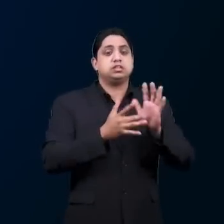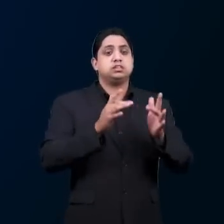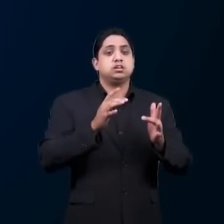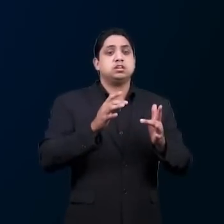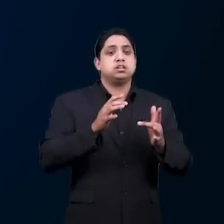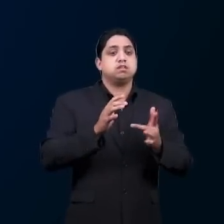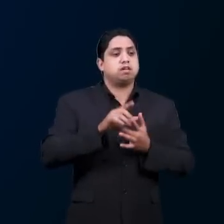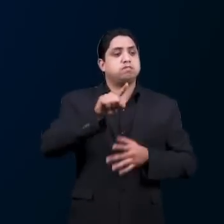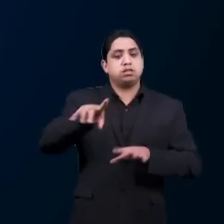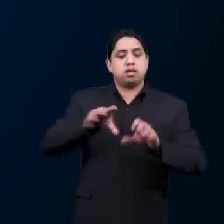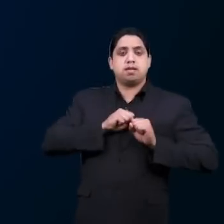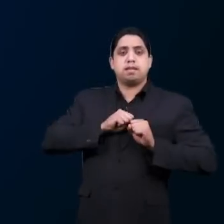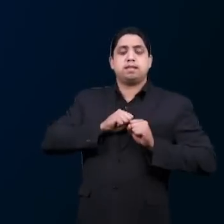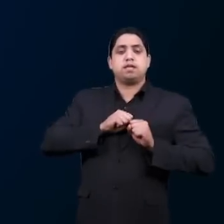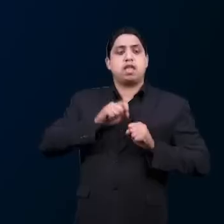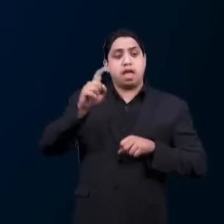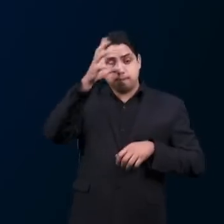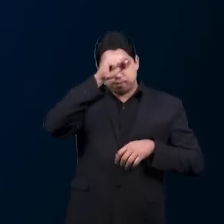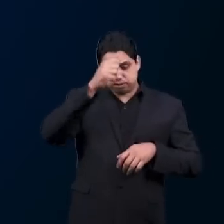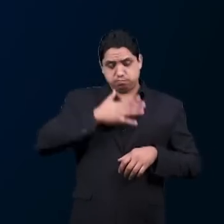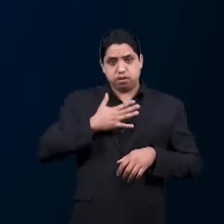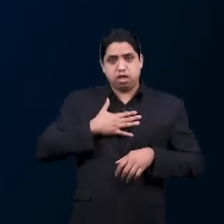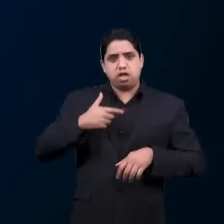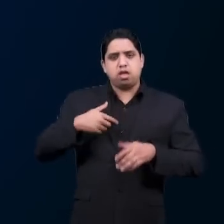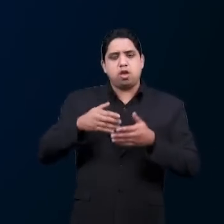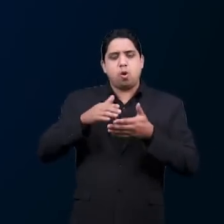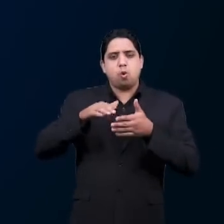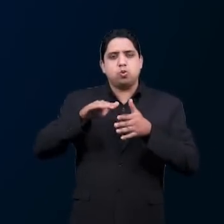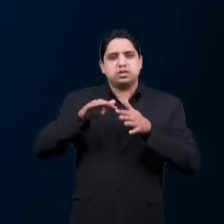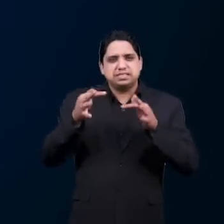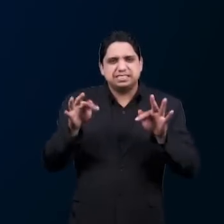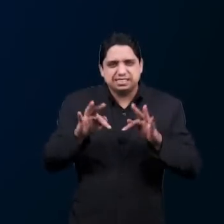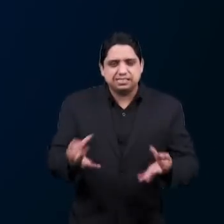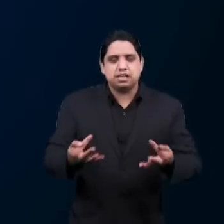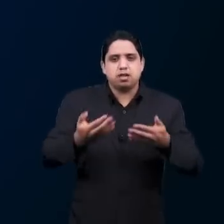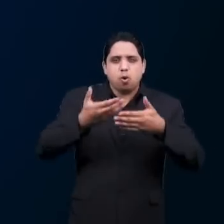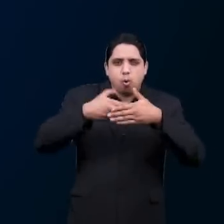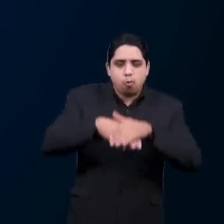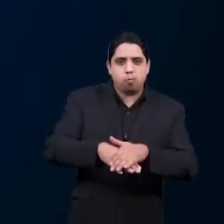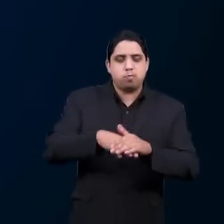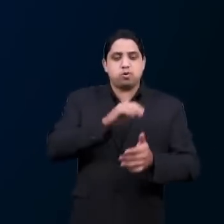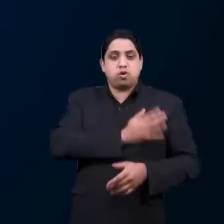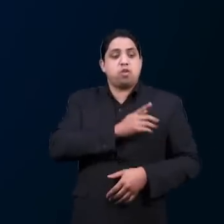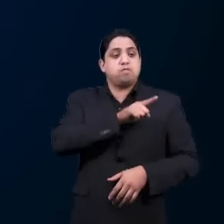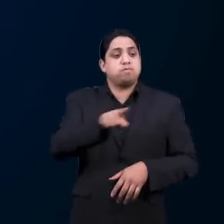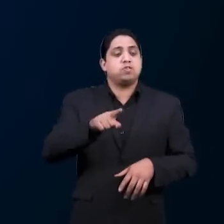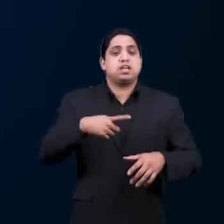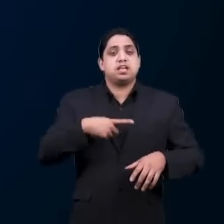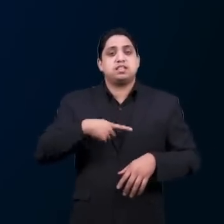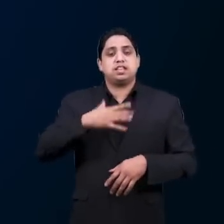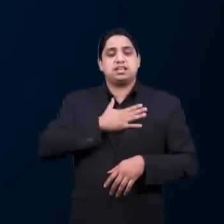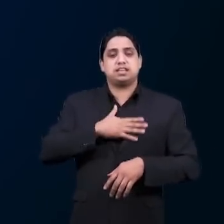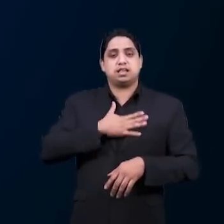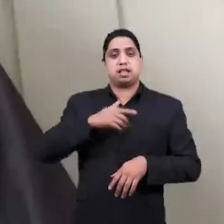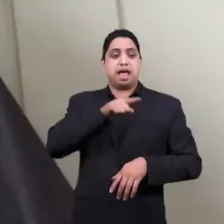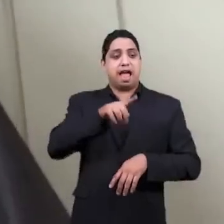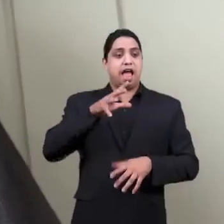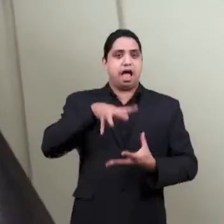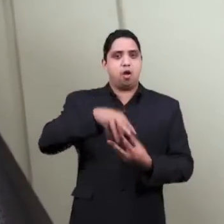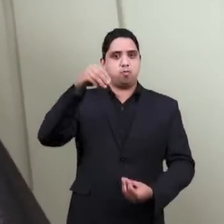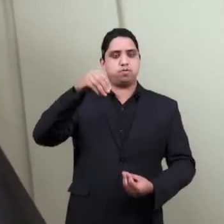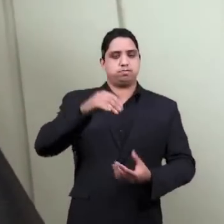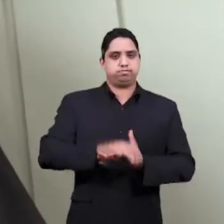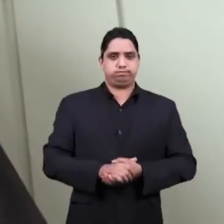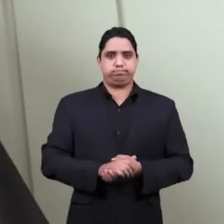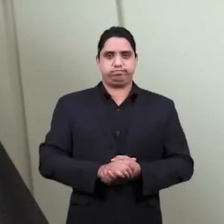jugo, e aprendei de mim, que sou manso, humilde de coração, e encontrareis descanso para a vossa alma. Muito